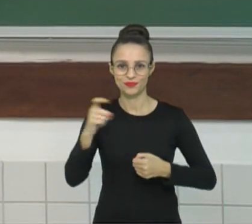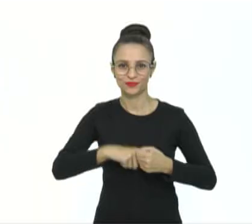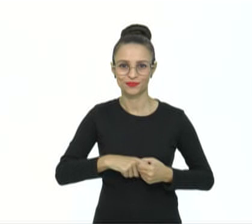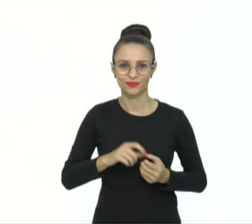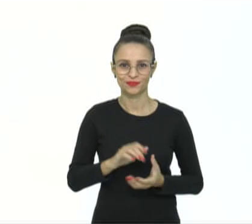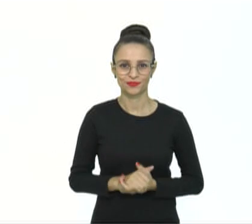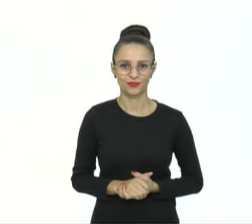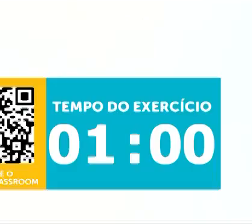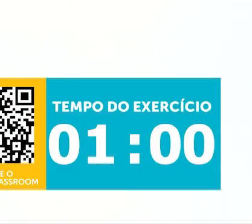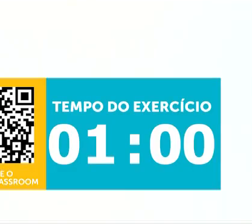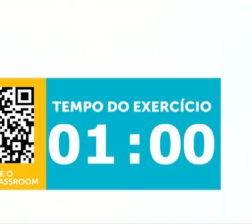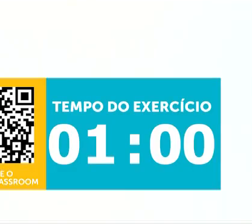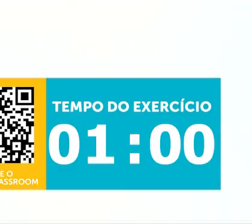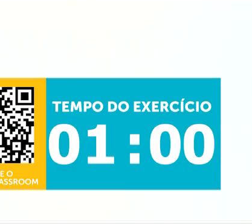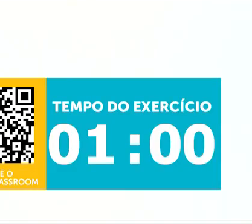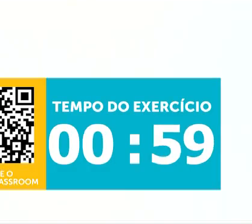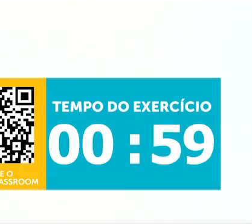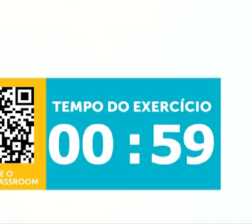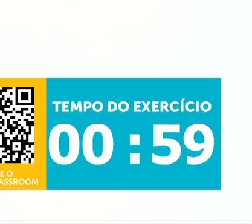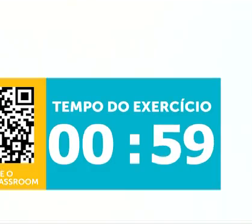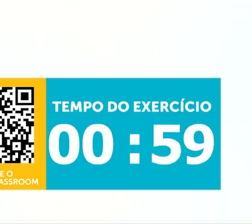volto.